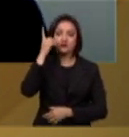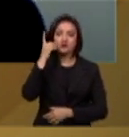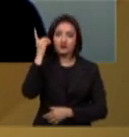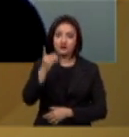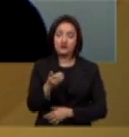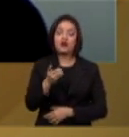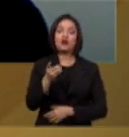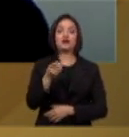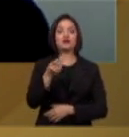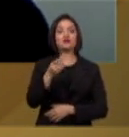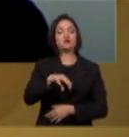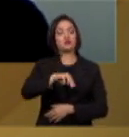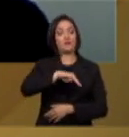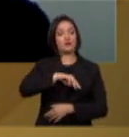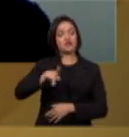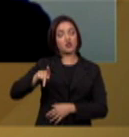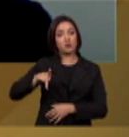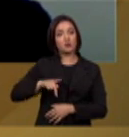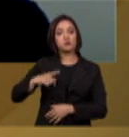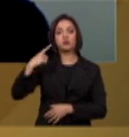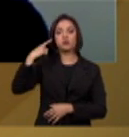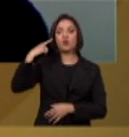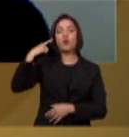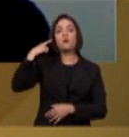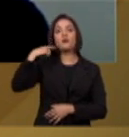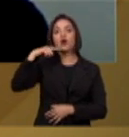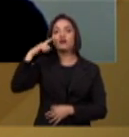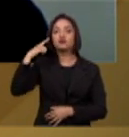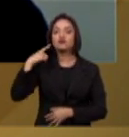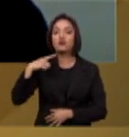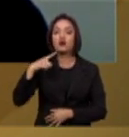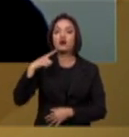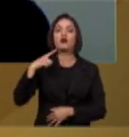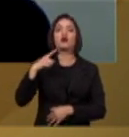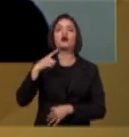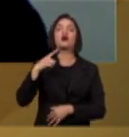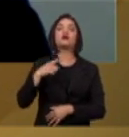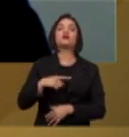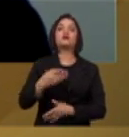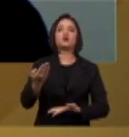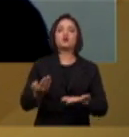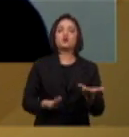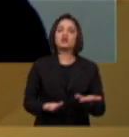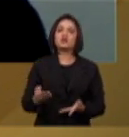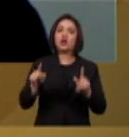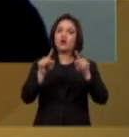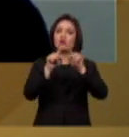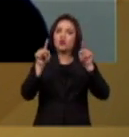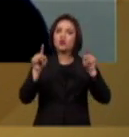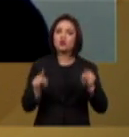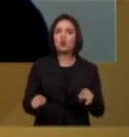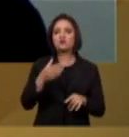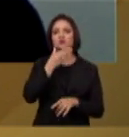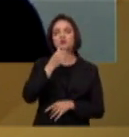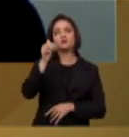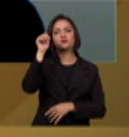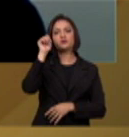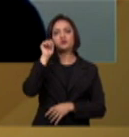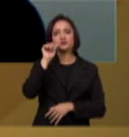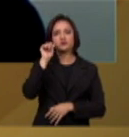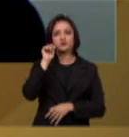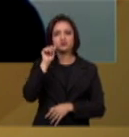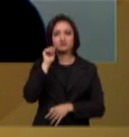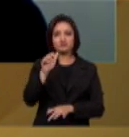Ministério Público, advogados, demais autoridades, servidores, servidoras, senhoras e senhores